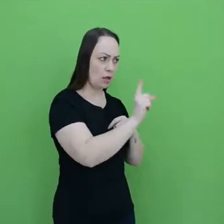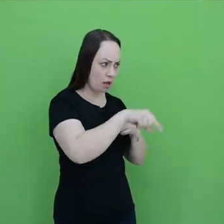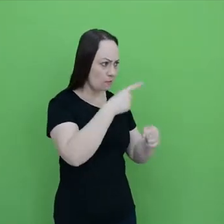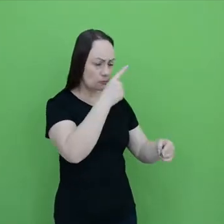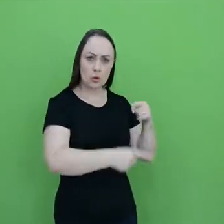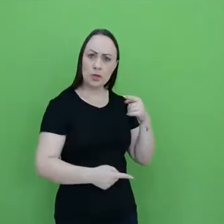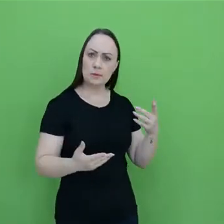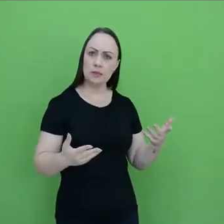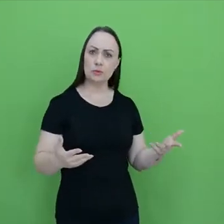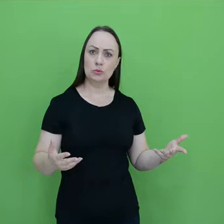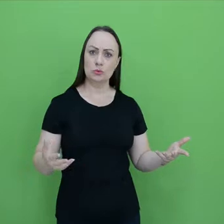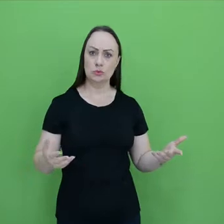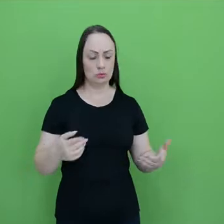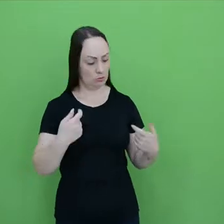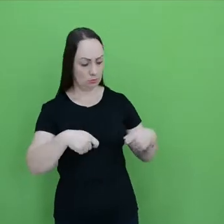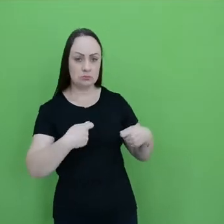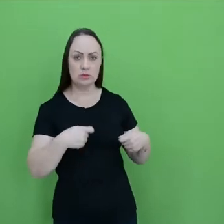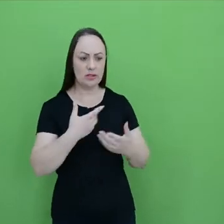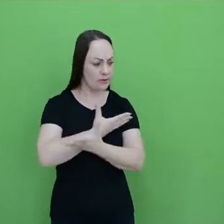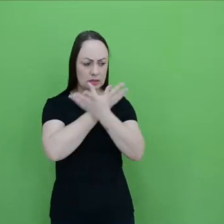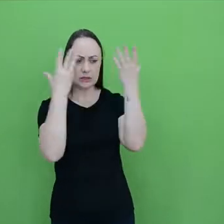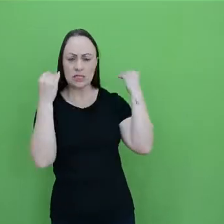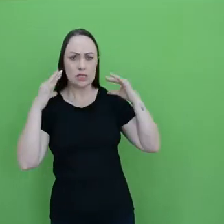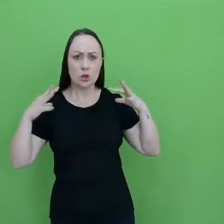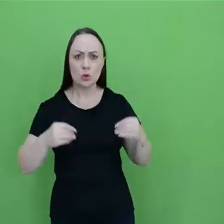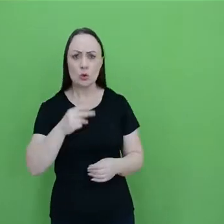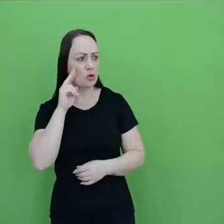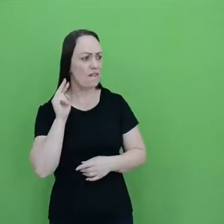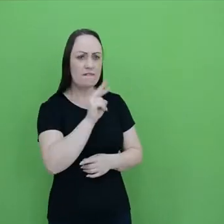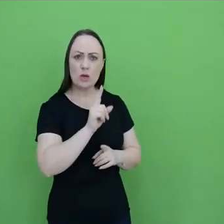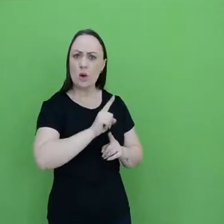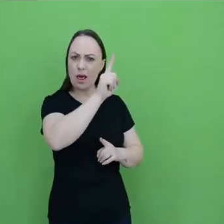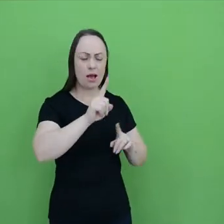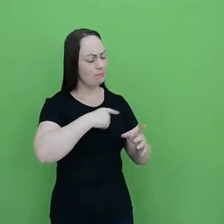Era proibido. Ele deveria esquecer tudo o que havia